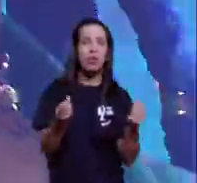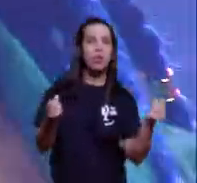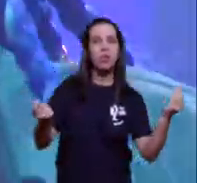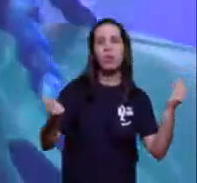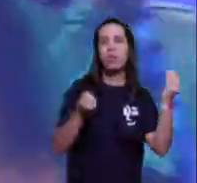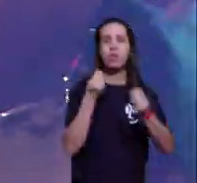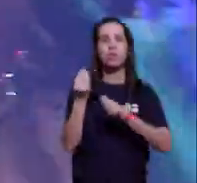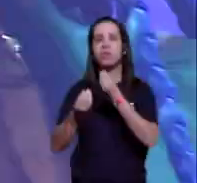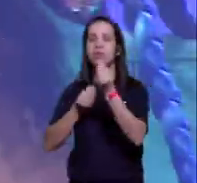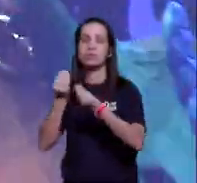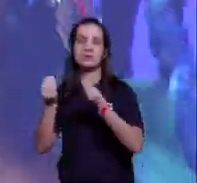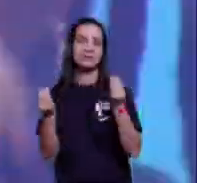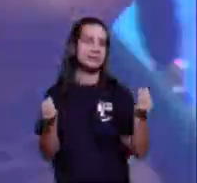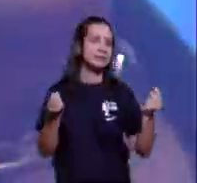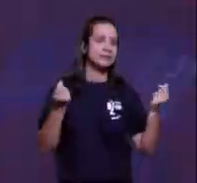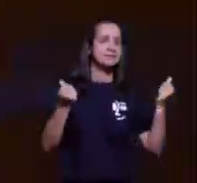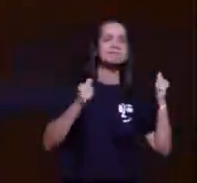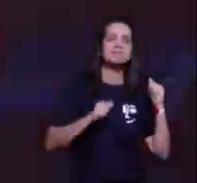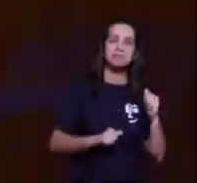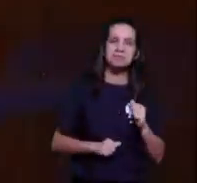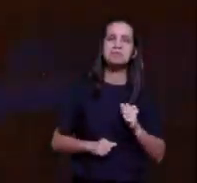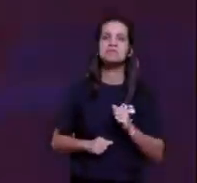suca, batida, palata, do chicabana.